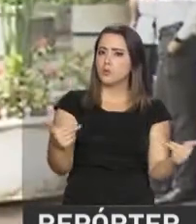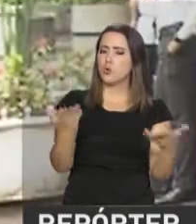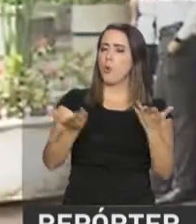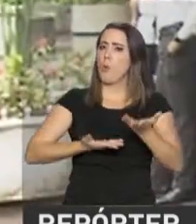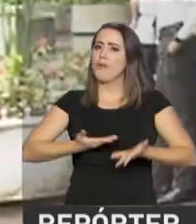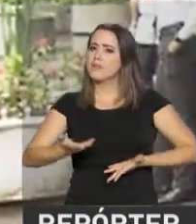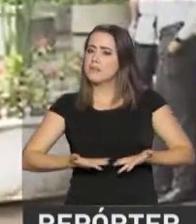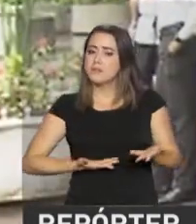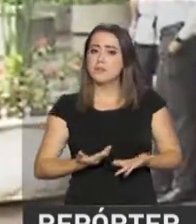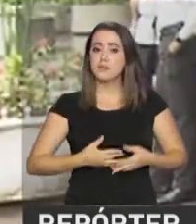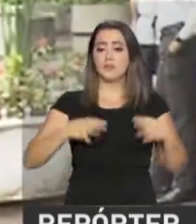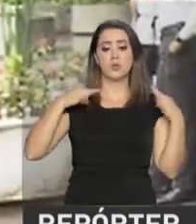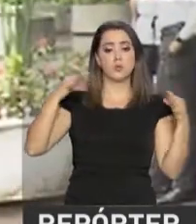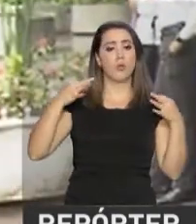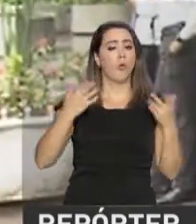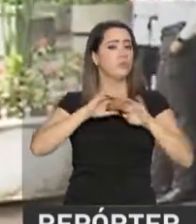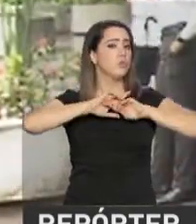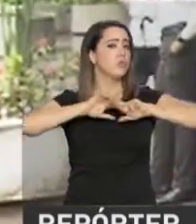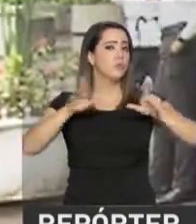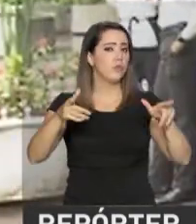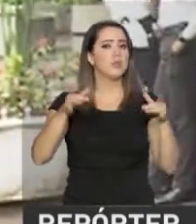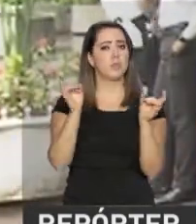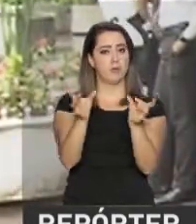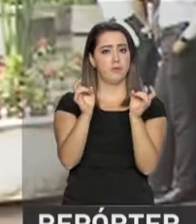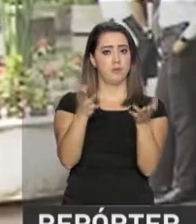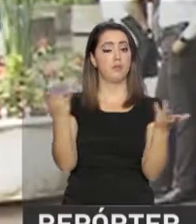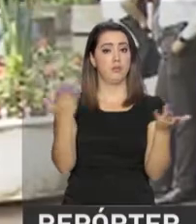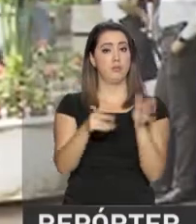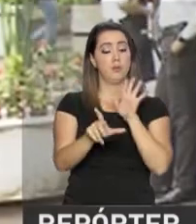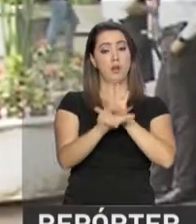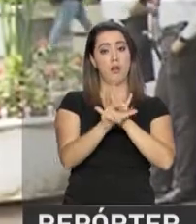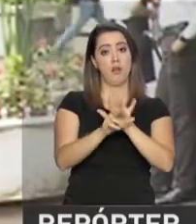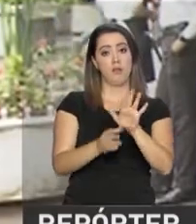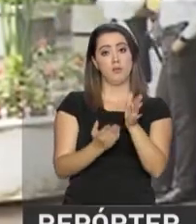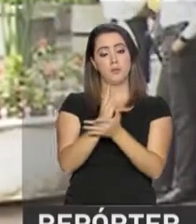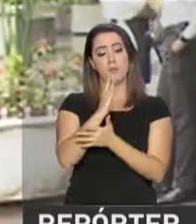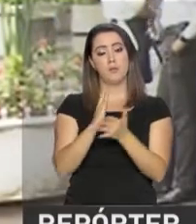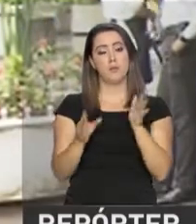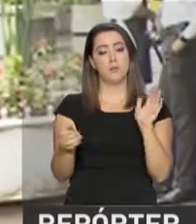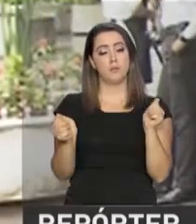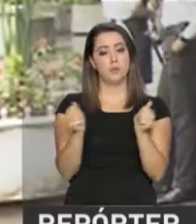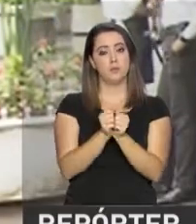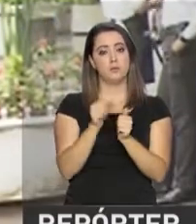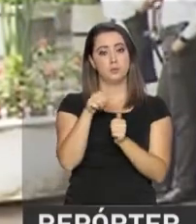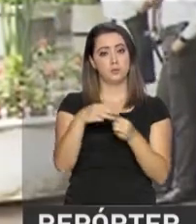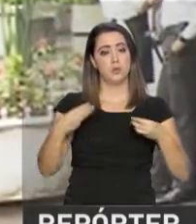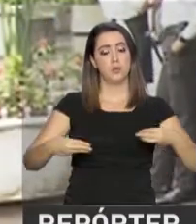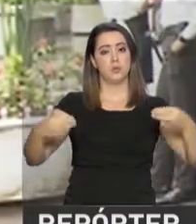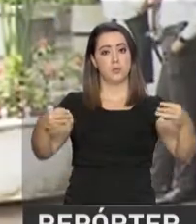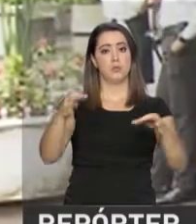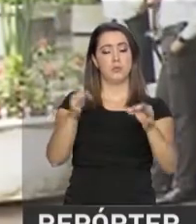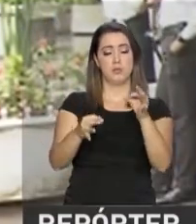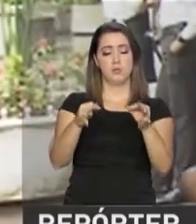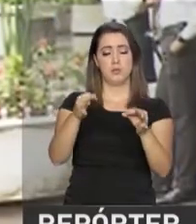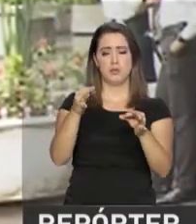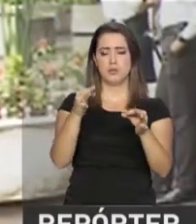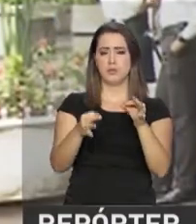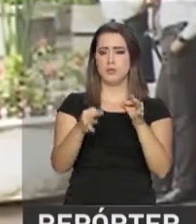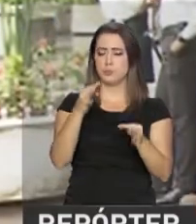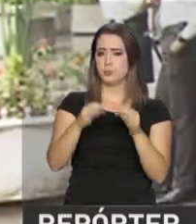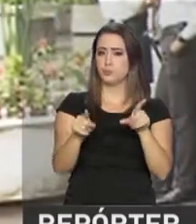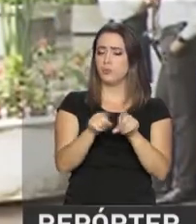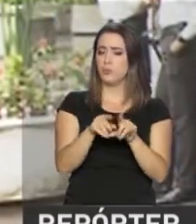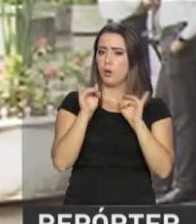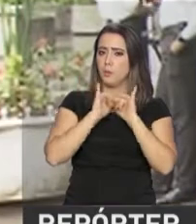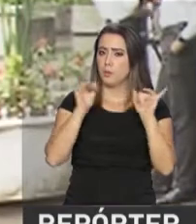chamado e comerce estão na lei sancionada pelo presidente michel temer eo ministro da justiça e segurança pública torquato jardim publicadas